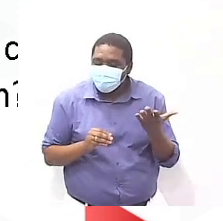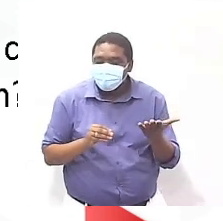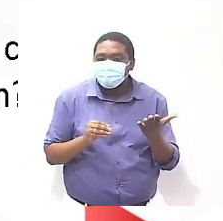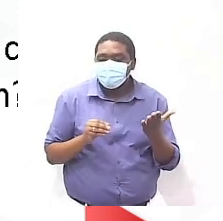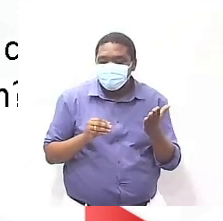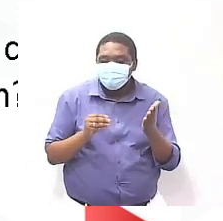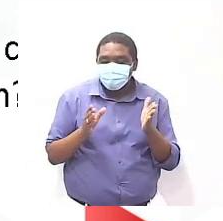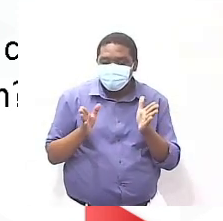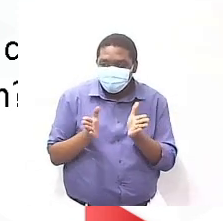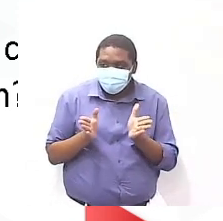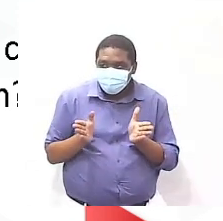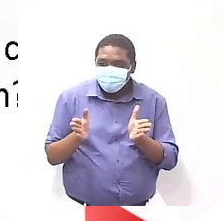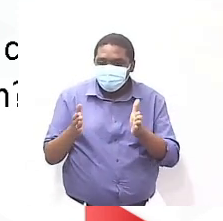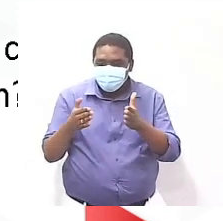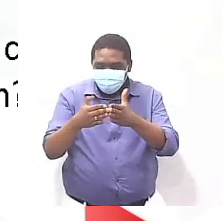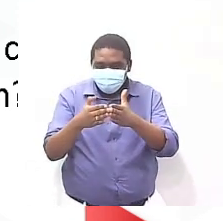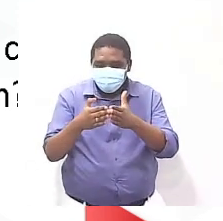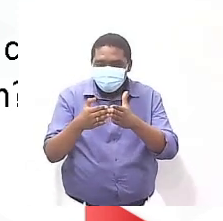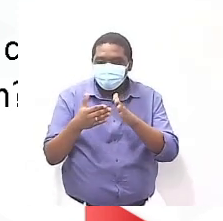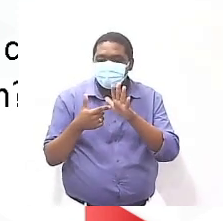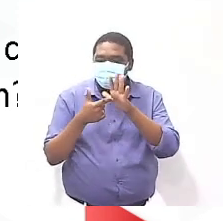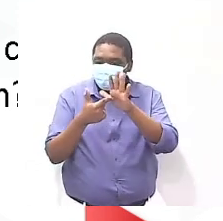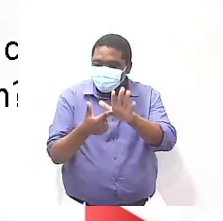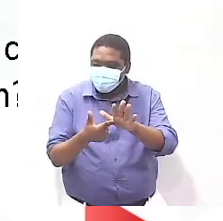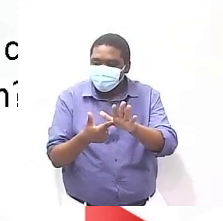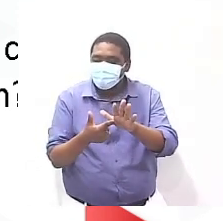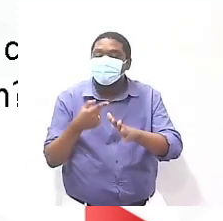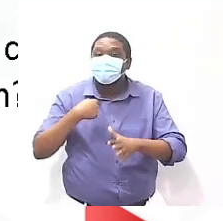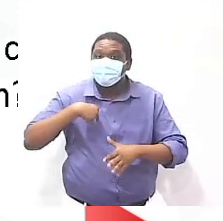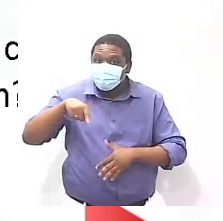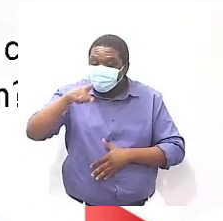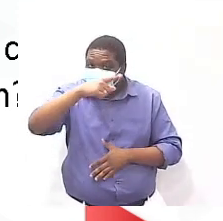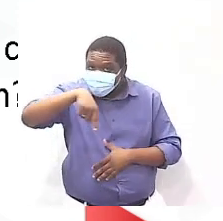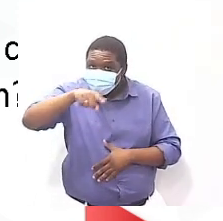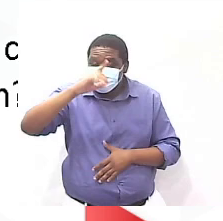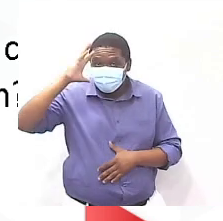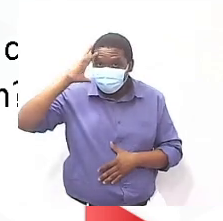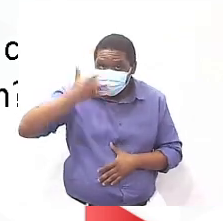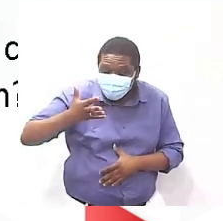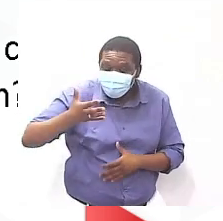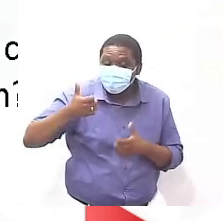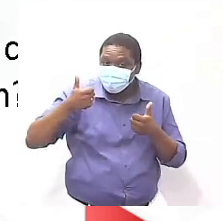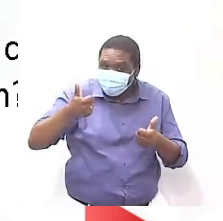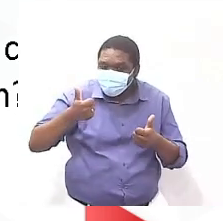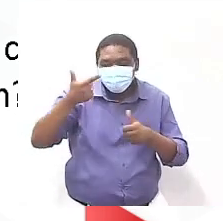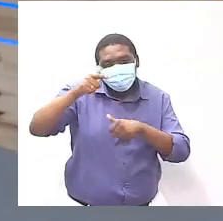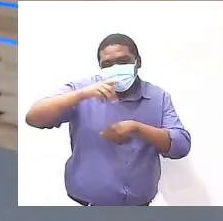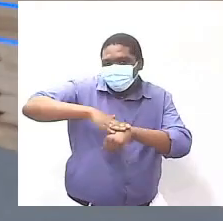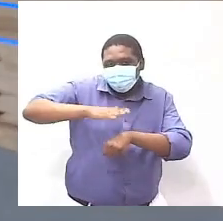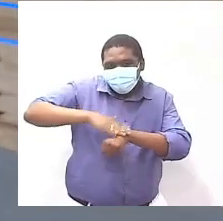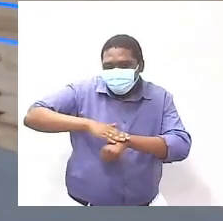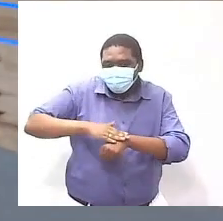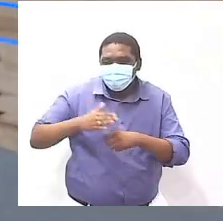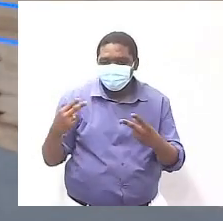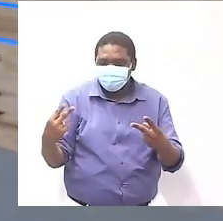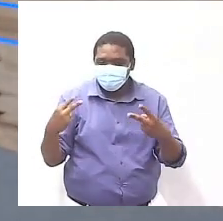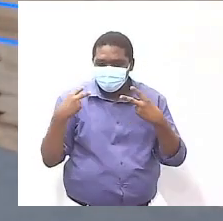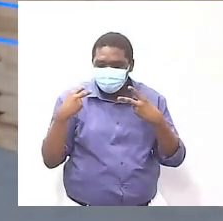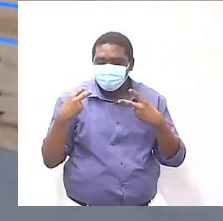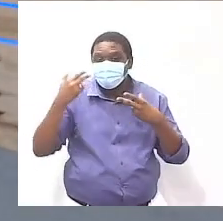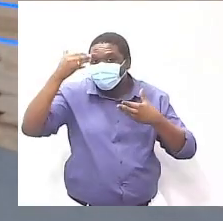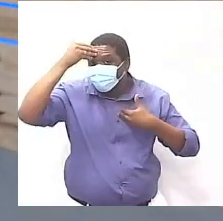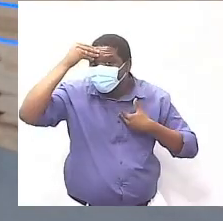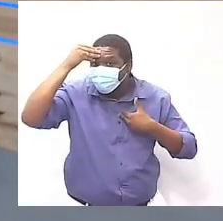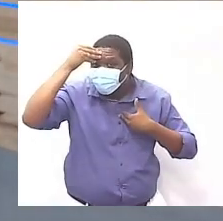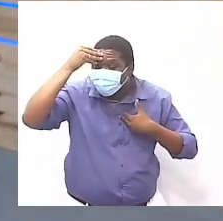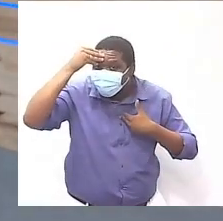prisma cujo a base é representada no hexágono. Vou deixar para vocês resolverem, porque não há tempo. Traz para mim aqui, traz.